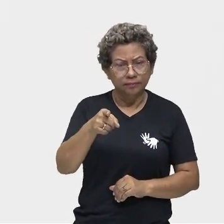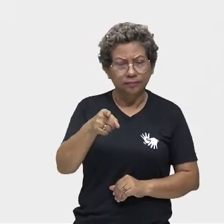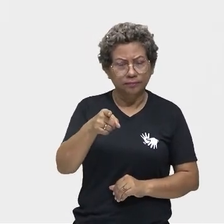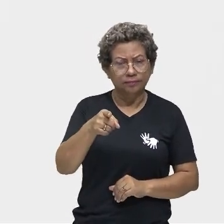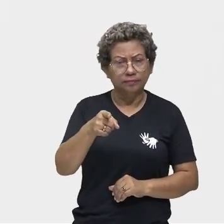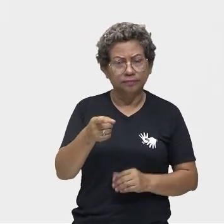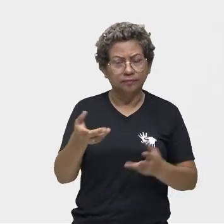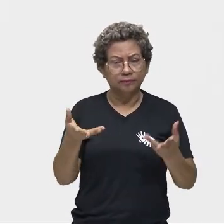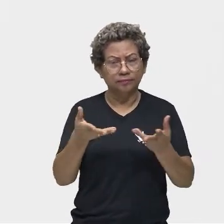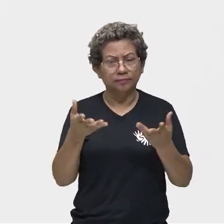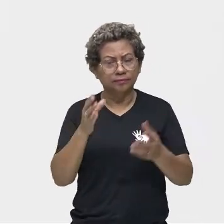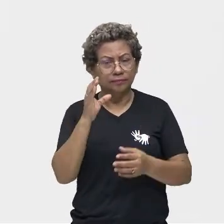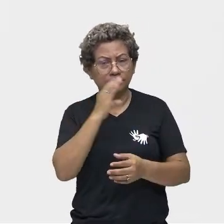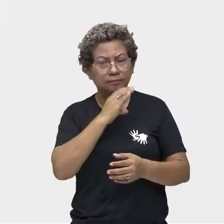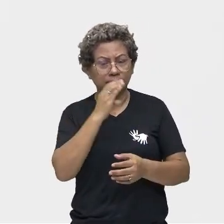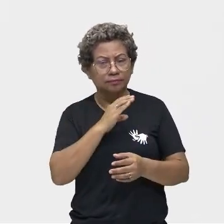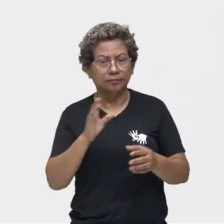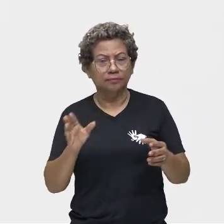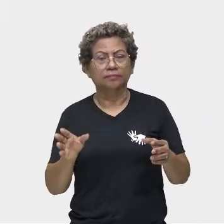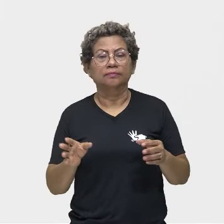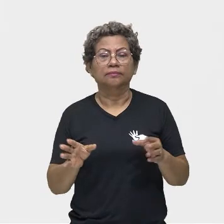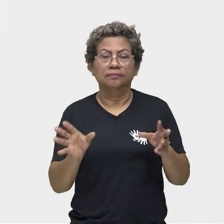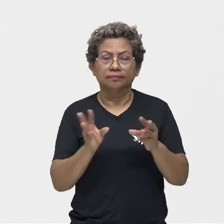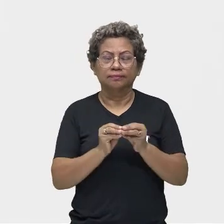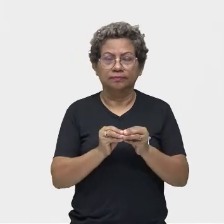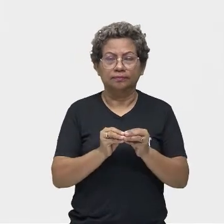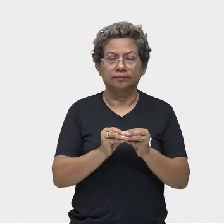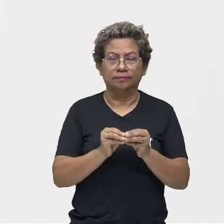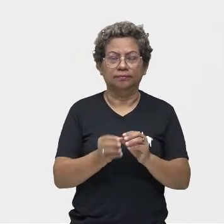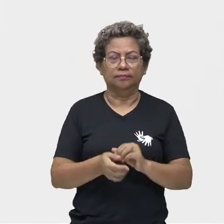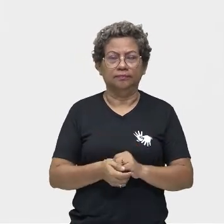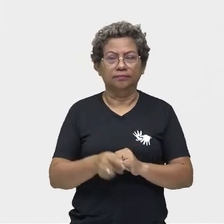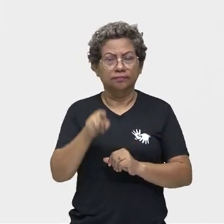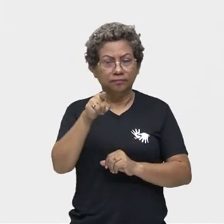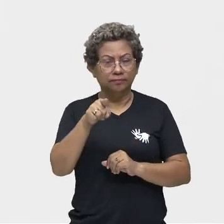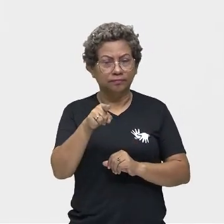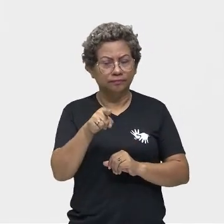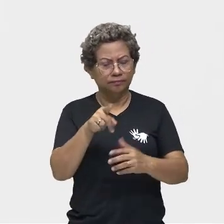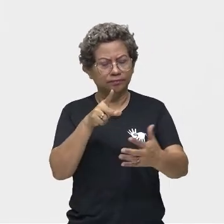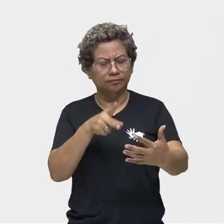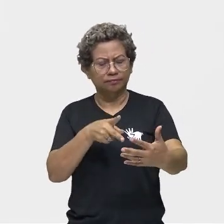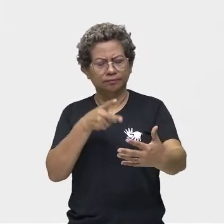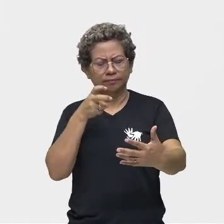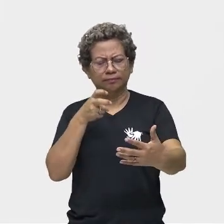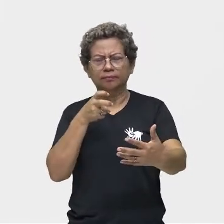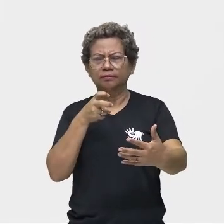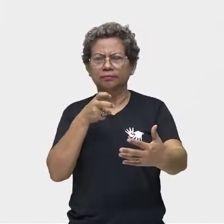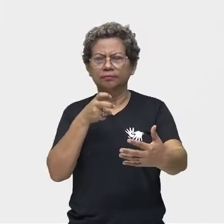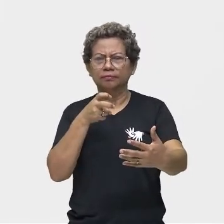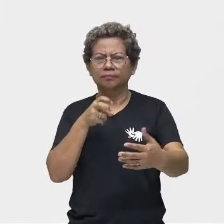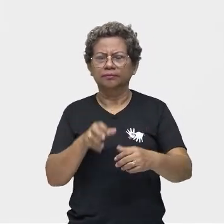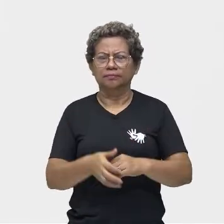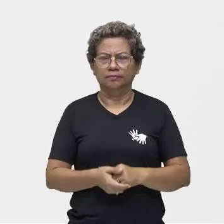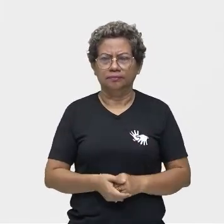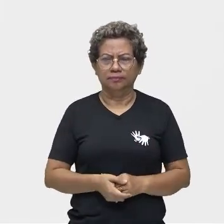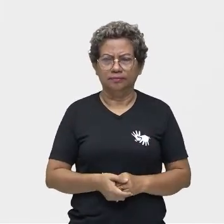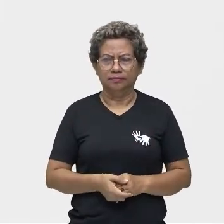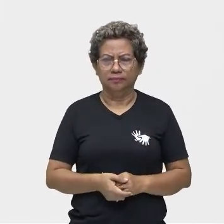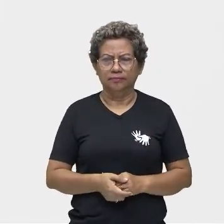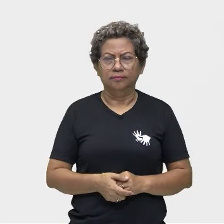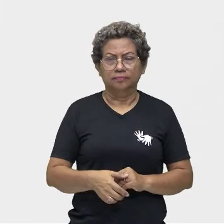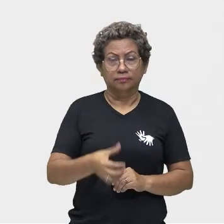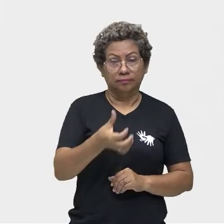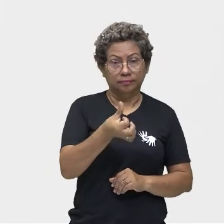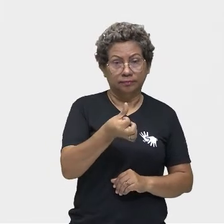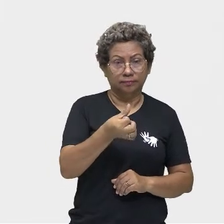um atalhozinho para resolver esse cálculo aqui pode ser o seguinte: ao olhar esses dois produtos aqui, esses dois radicandos